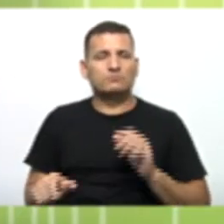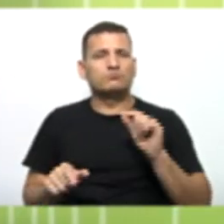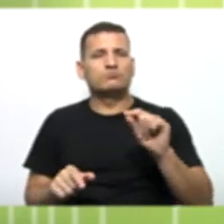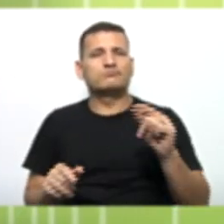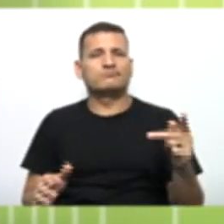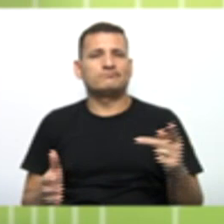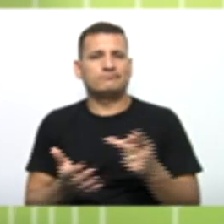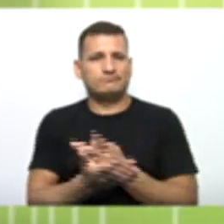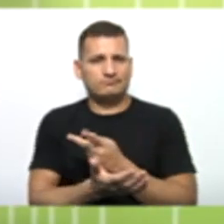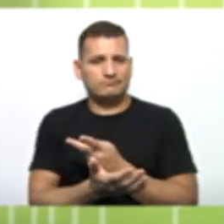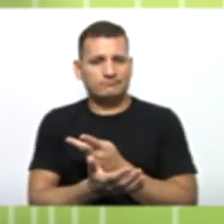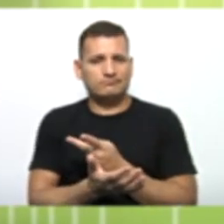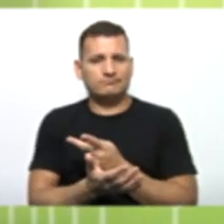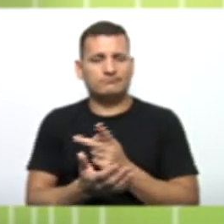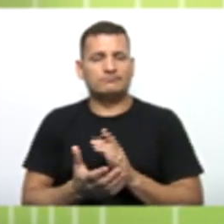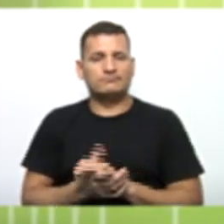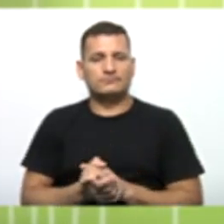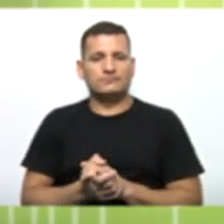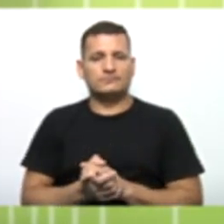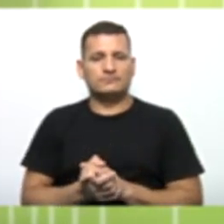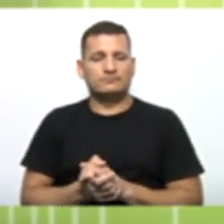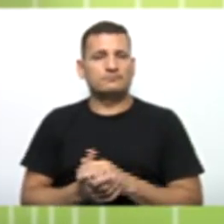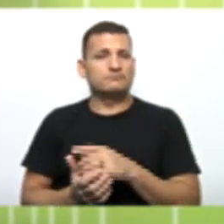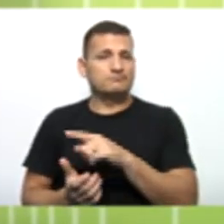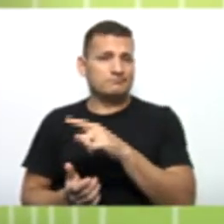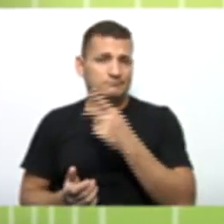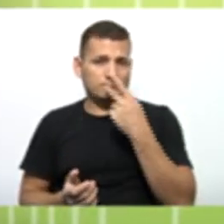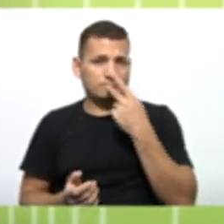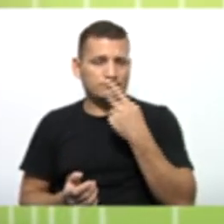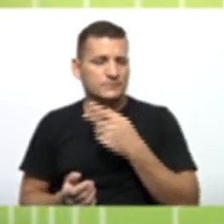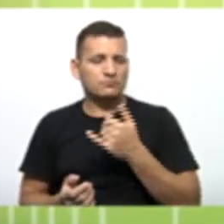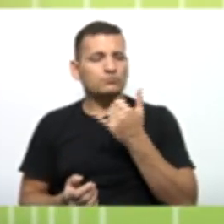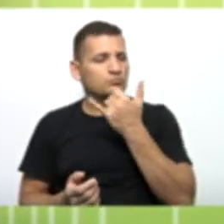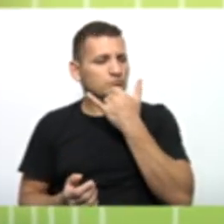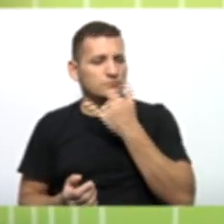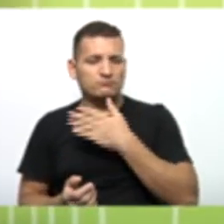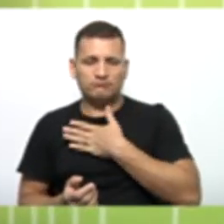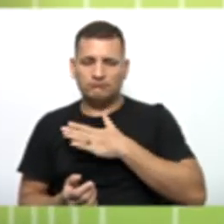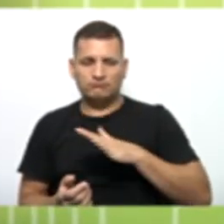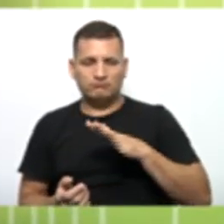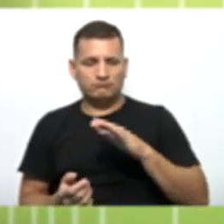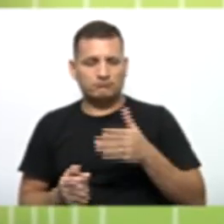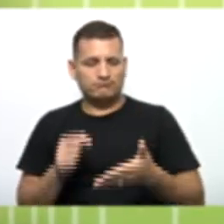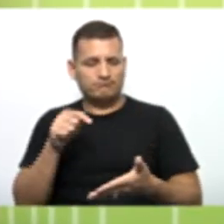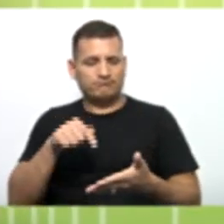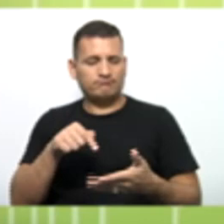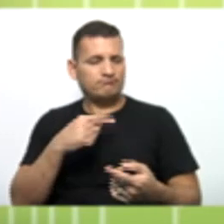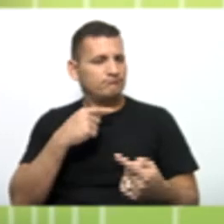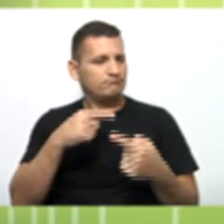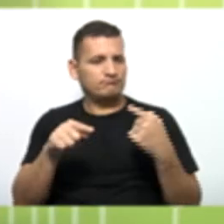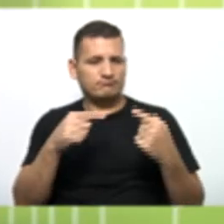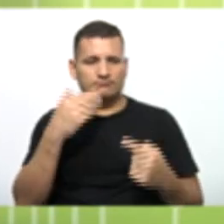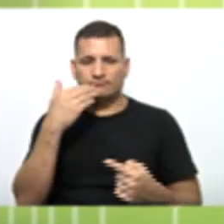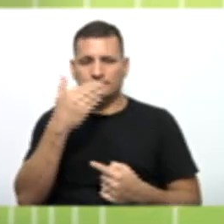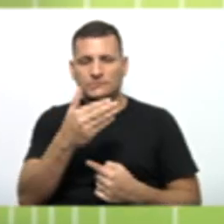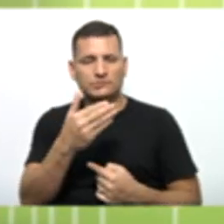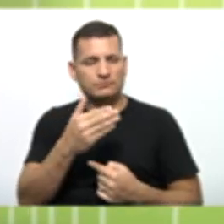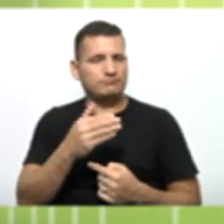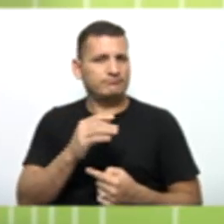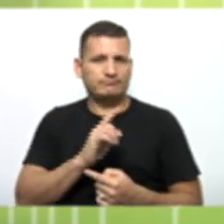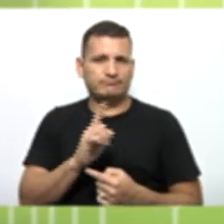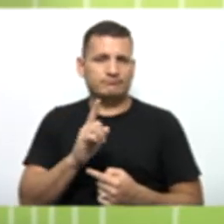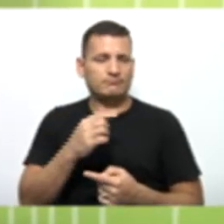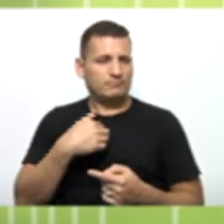acontecer? O cliente fala, ó, não gostei, não foi isso que eu pedi, certo? Não foi essa a